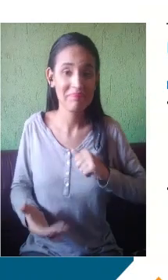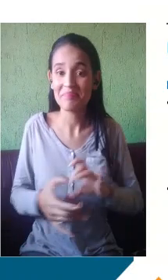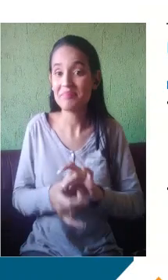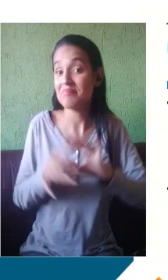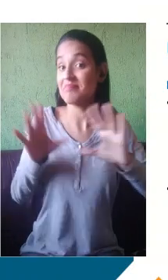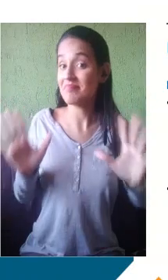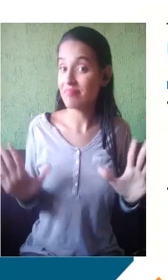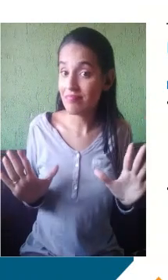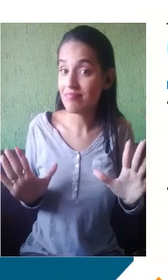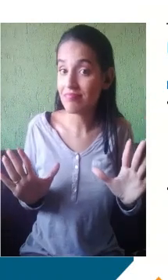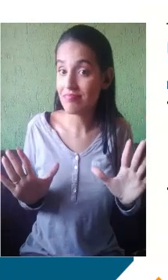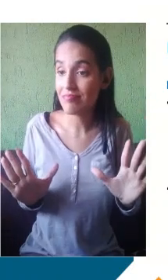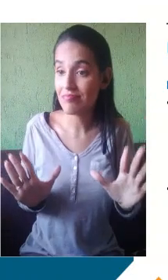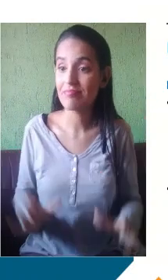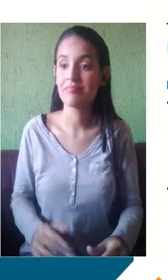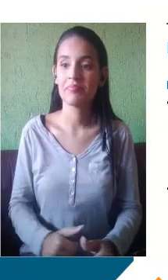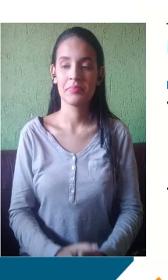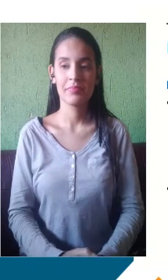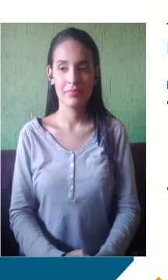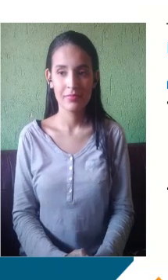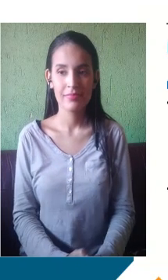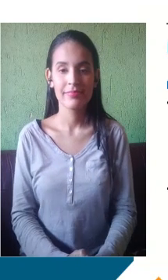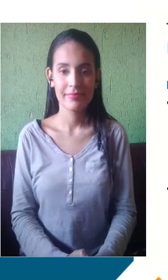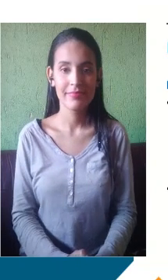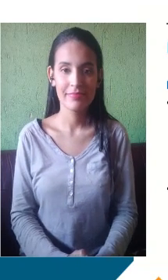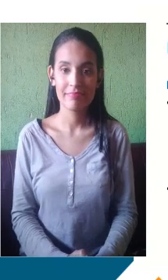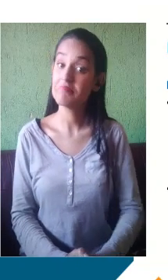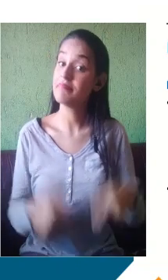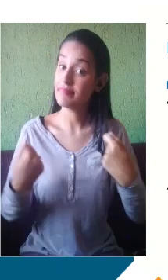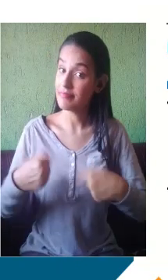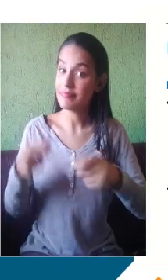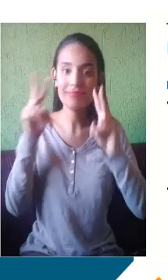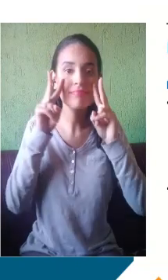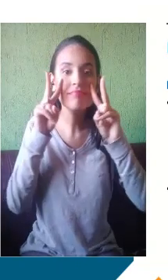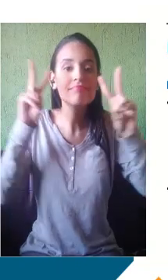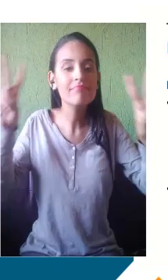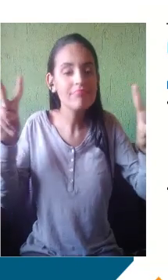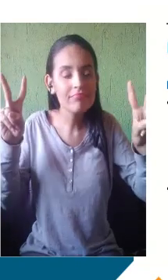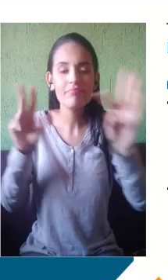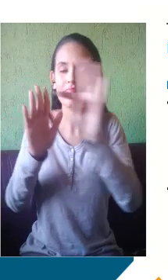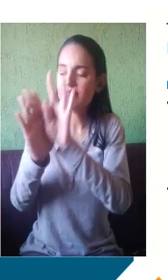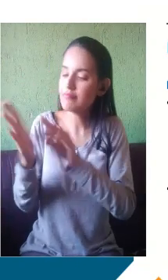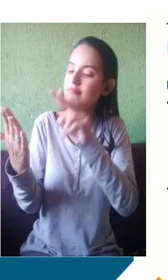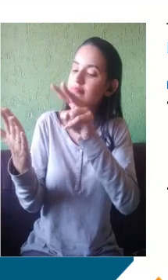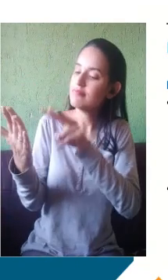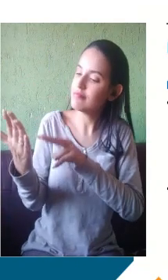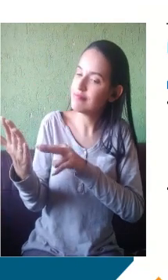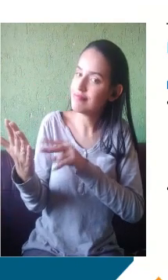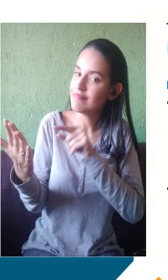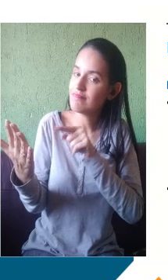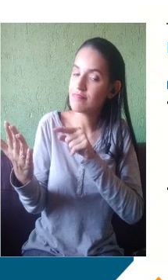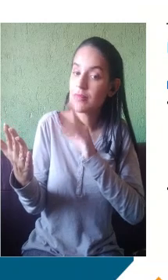em alguns contextos, aparecer antes da tese. Isso é um alerta que, quando vocês estiverem lendo um texto,